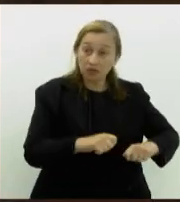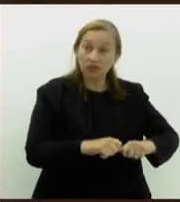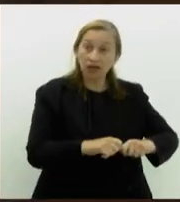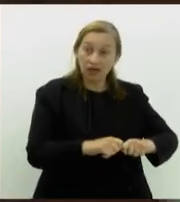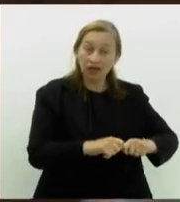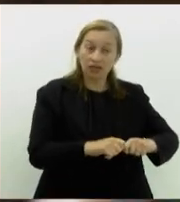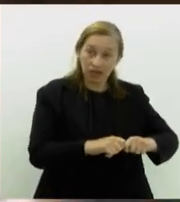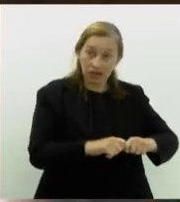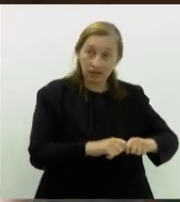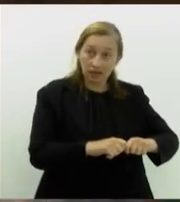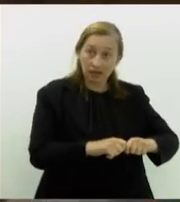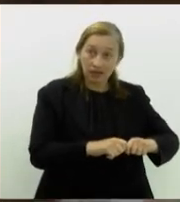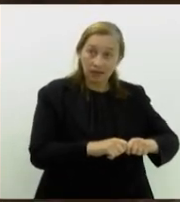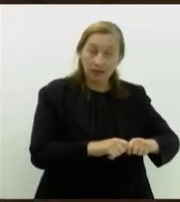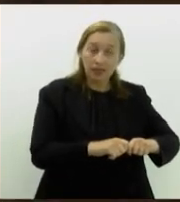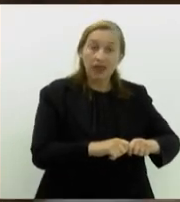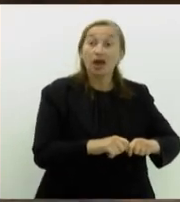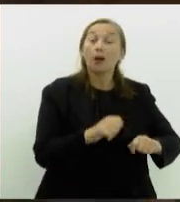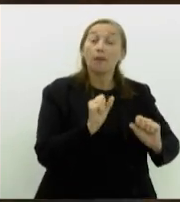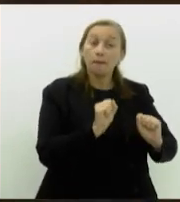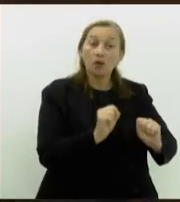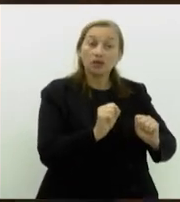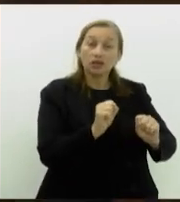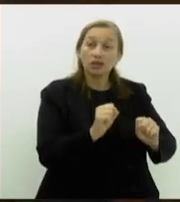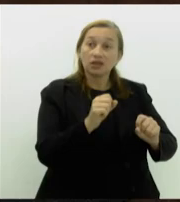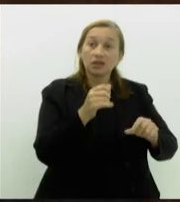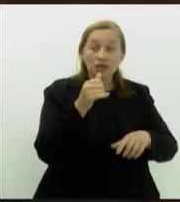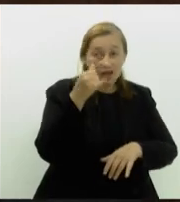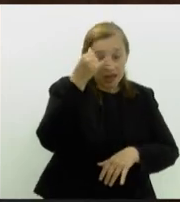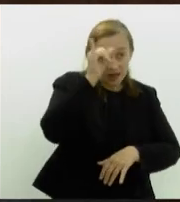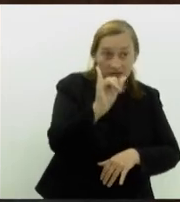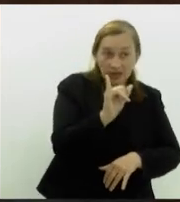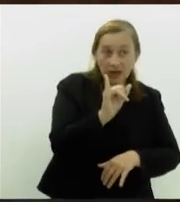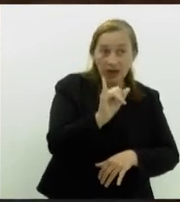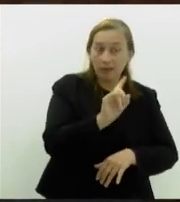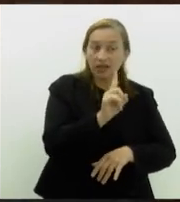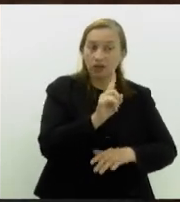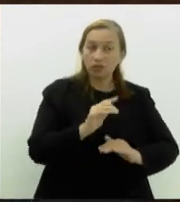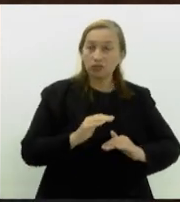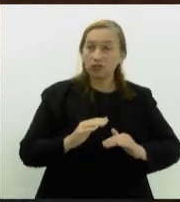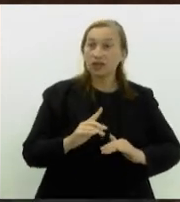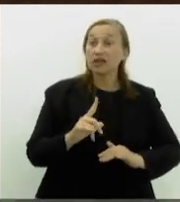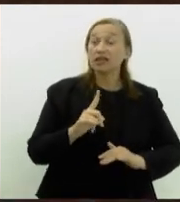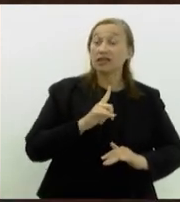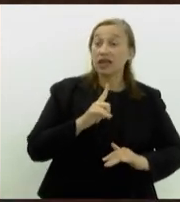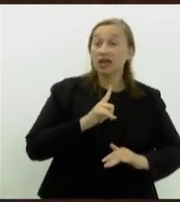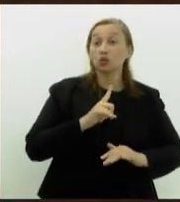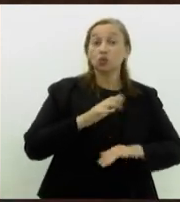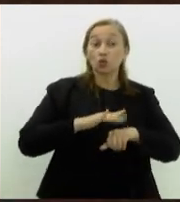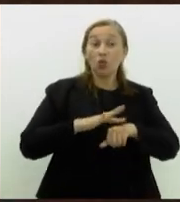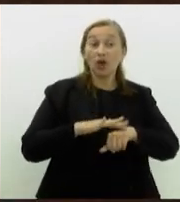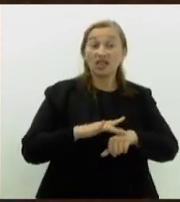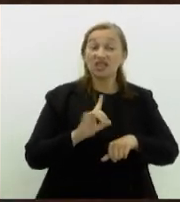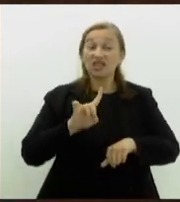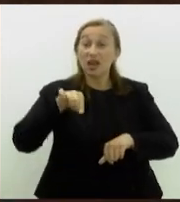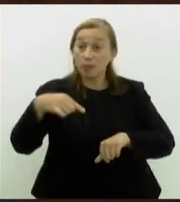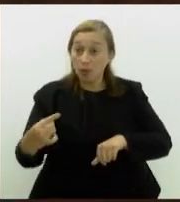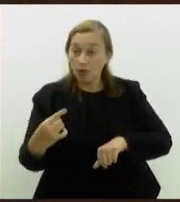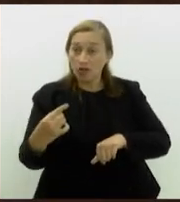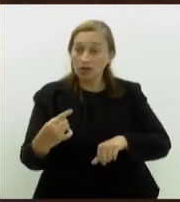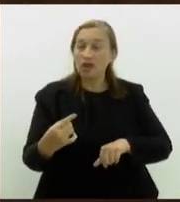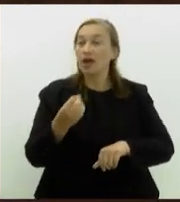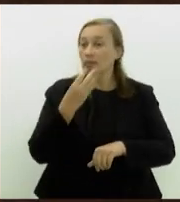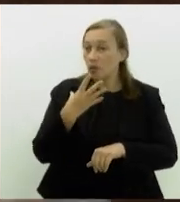cuidar precocemente para não desenvolver a doença. Isso vai ser bom para o paciente, para a pessoa e